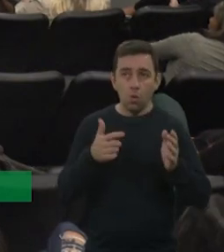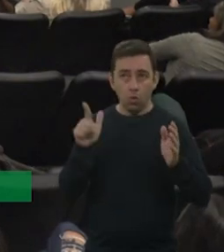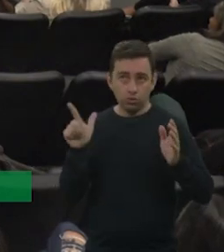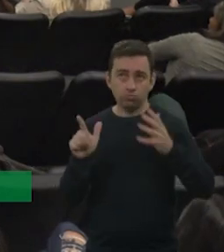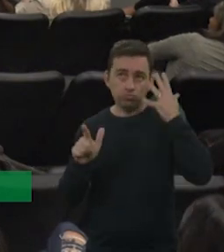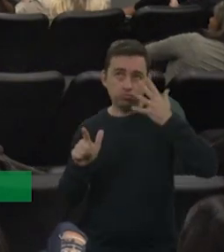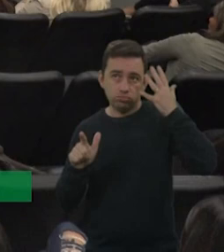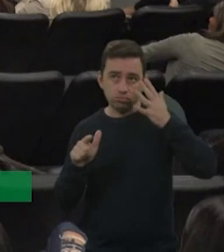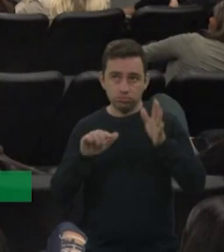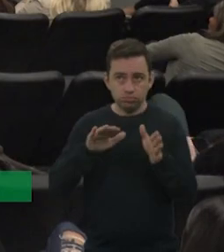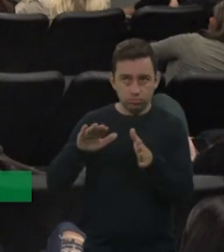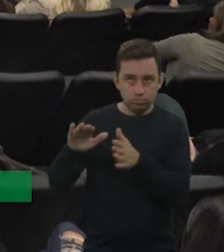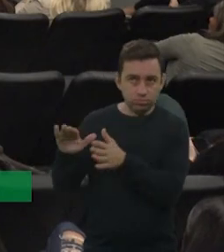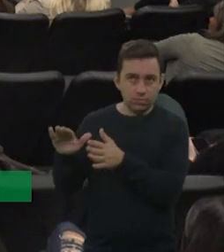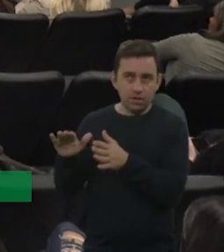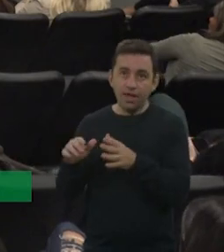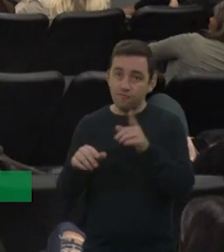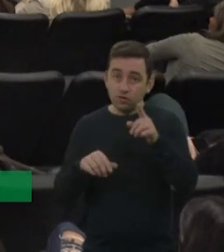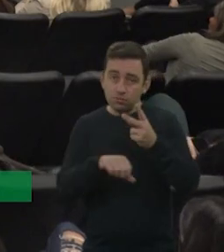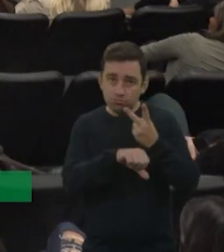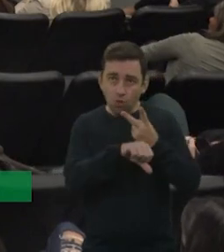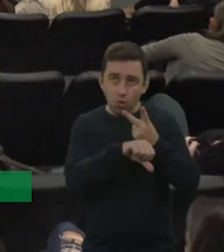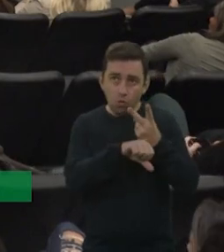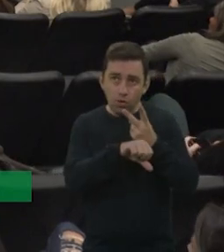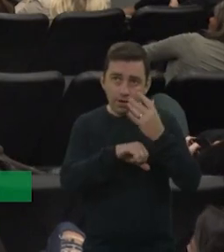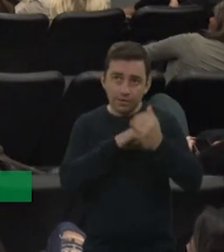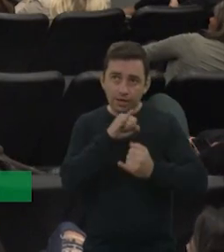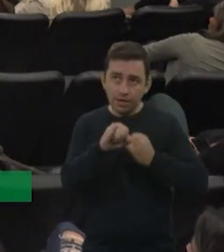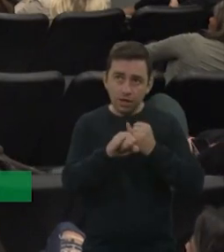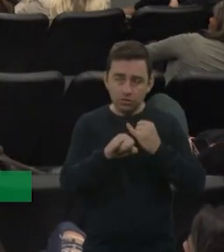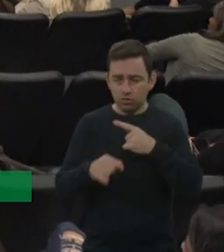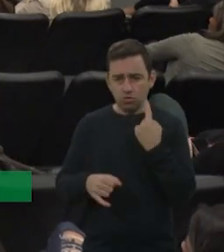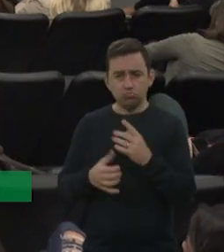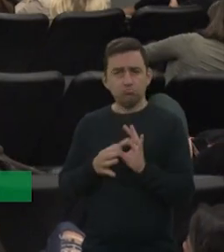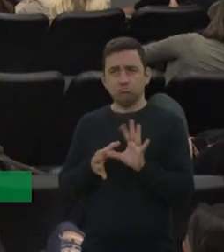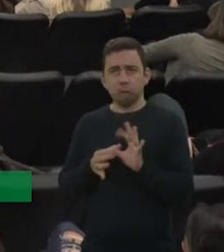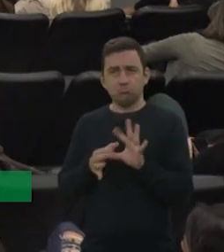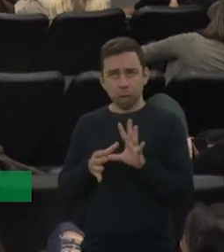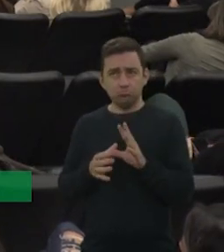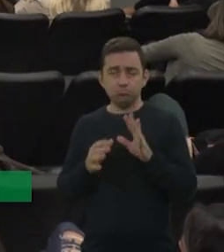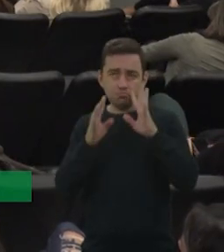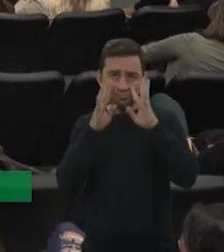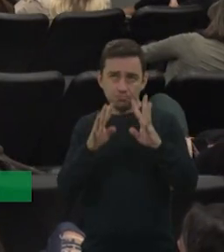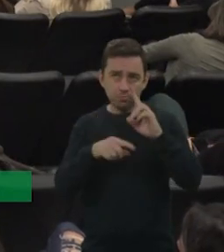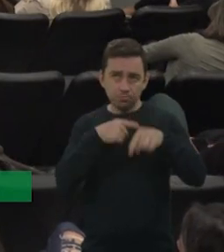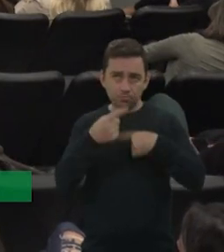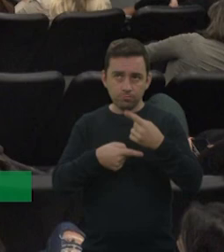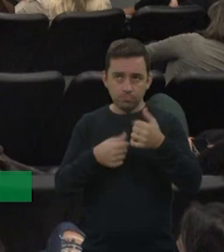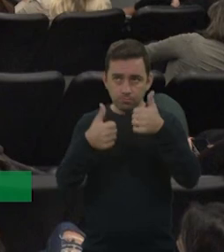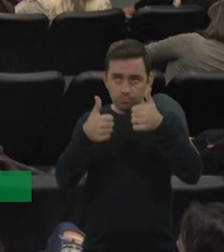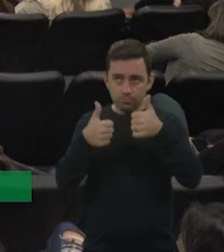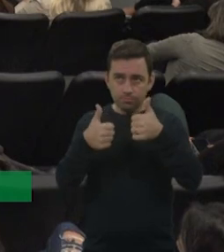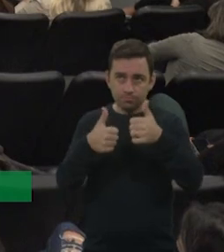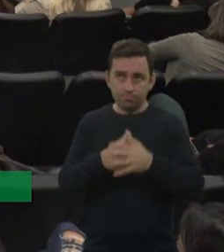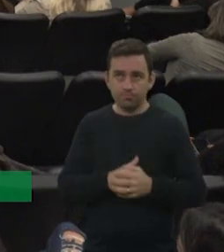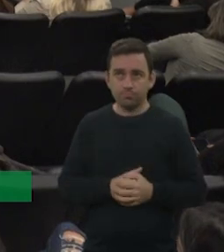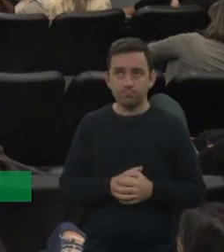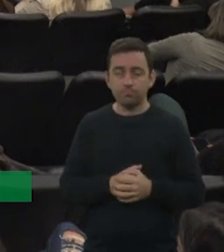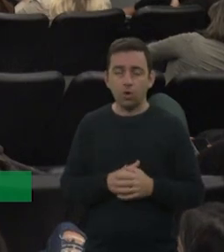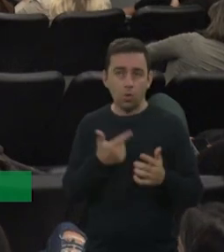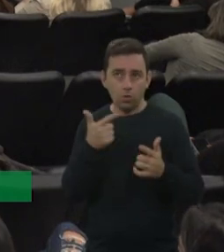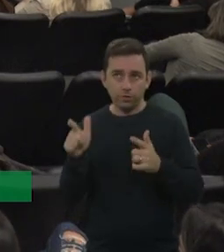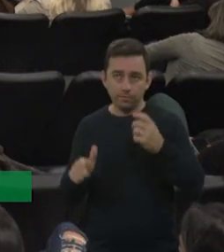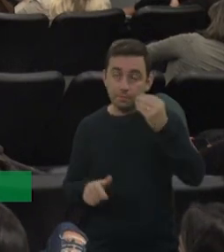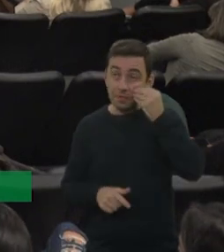e se o senhor conseguir uma rede com melhor qualidade, a gente está disponível para o senhor. Tá, eu aviso, pessoal, eu vou tentar em outra rede.